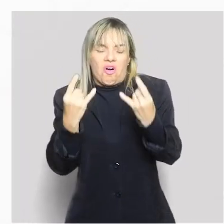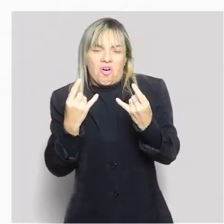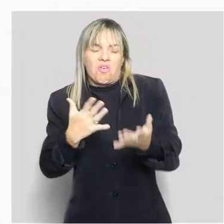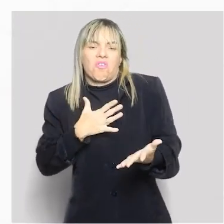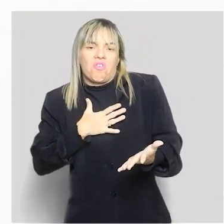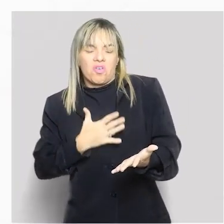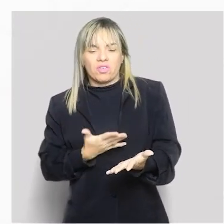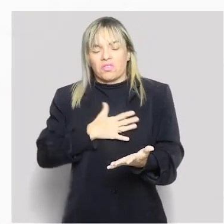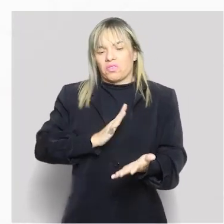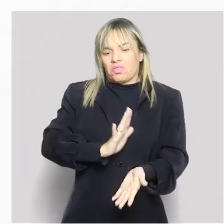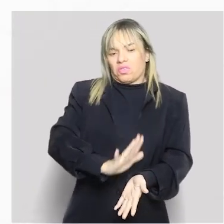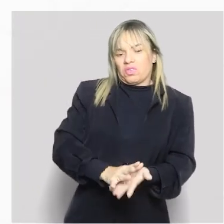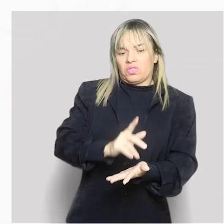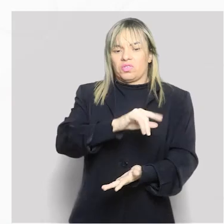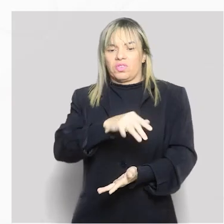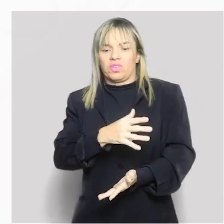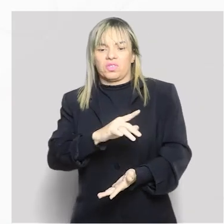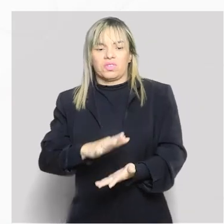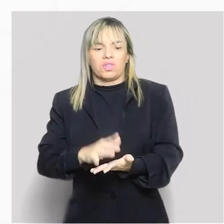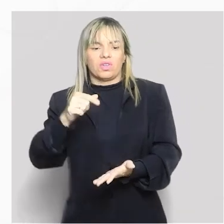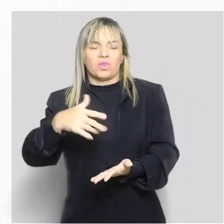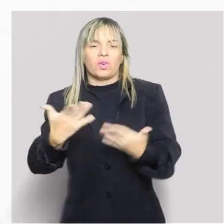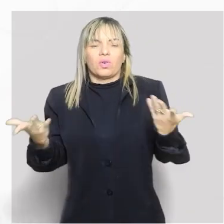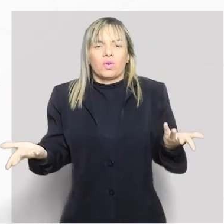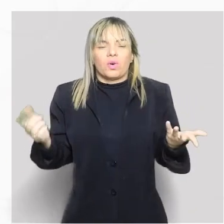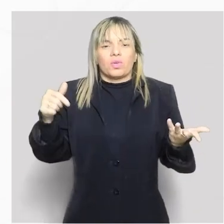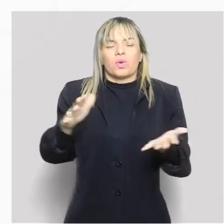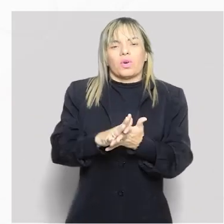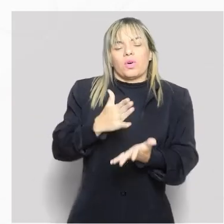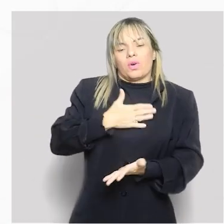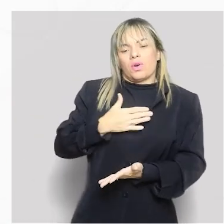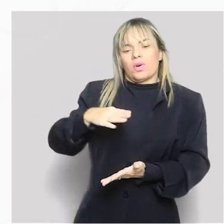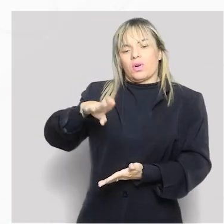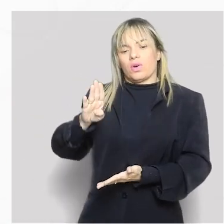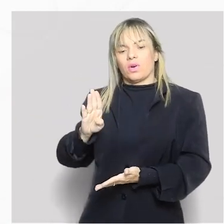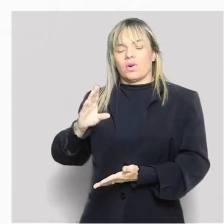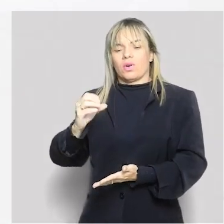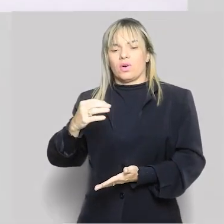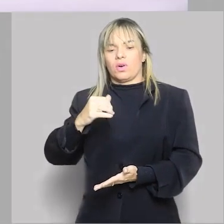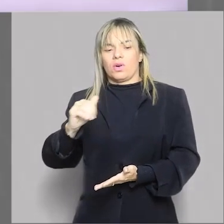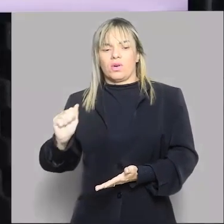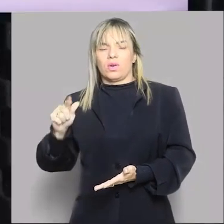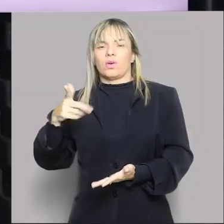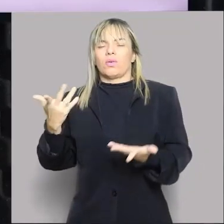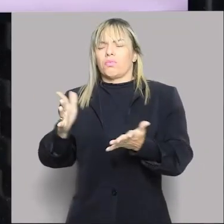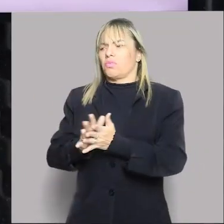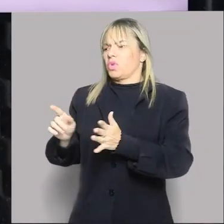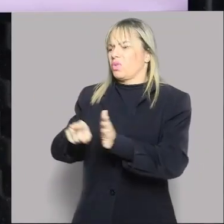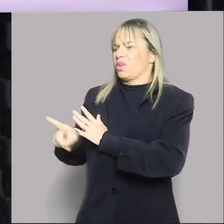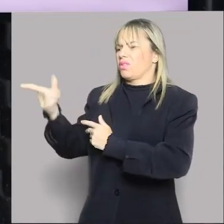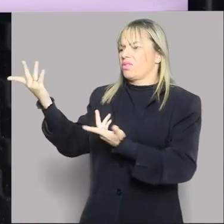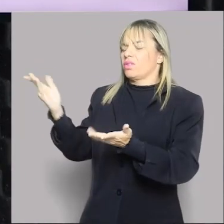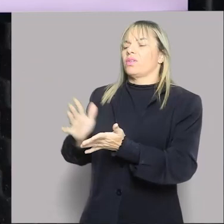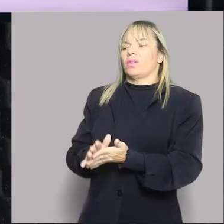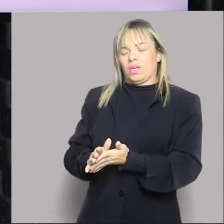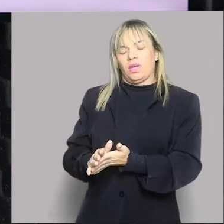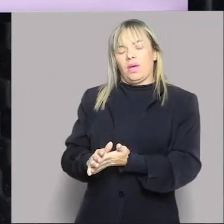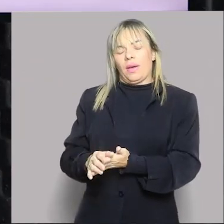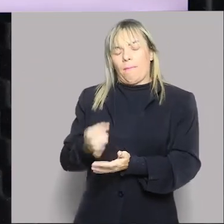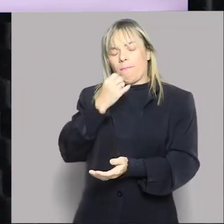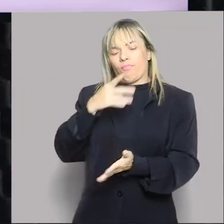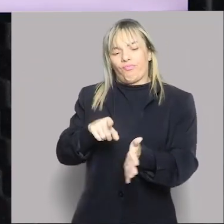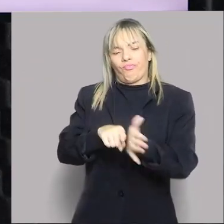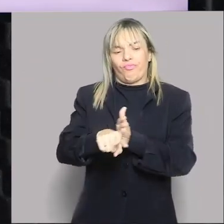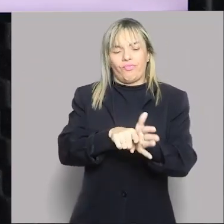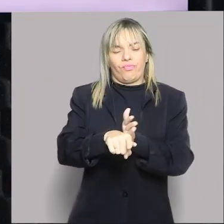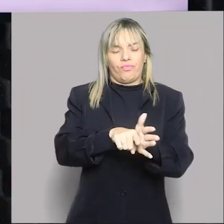rock. Eu amo jazz, eu não gosto de jazz. Eu gosto de bossa nova. Pessoal, o que é bossa nova? Vamos pesquisar, vale a pena, né? Eu gosto de reggae, né?